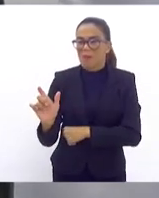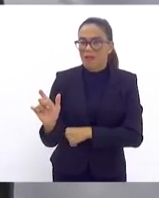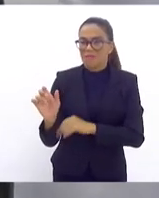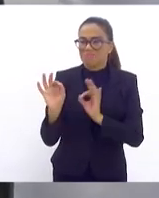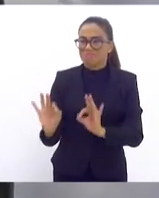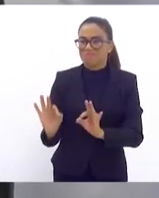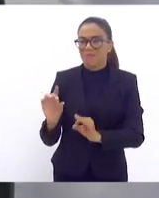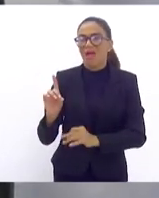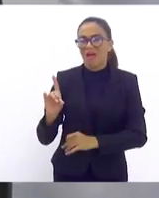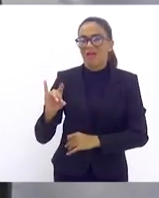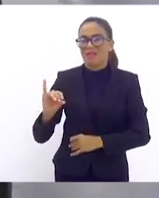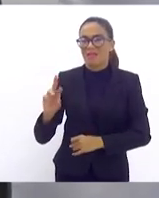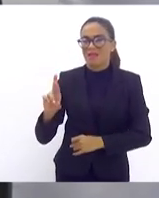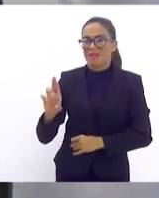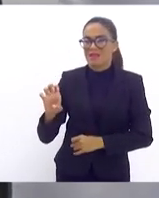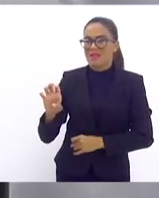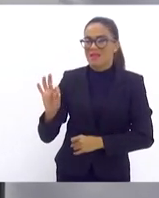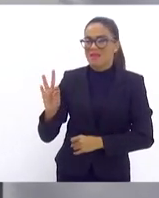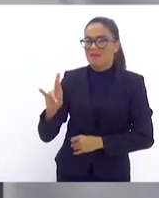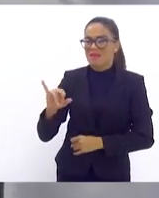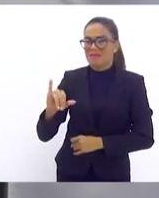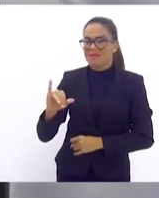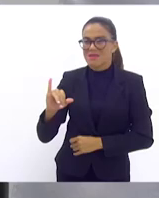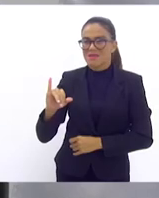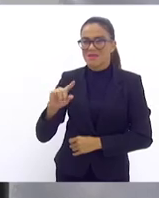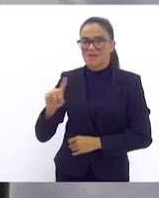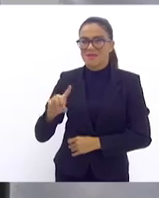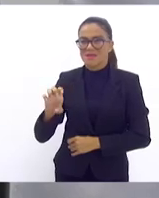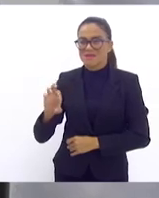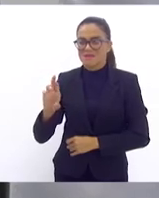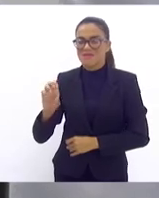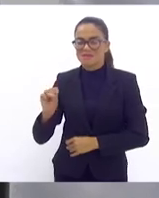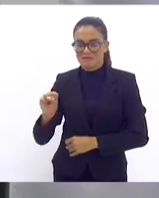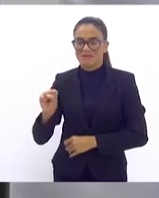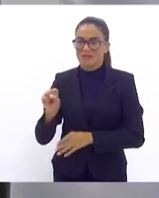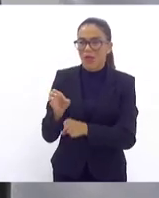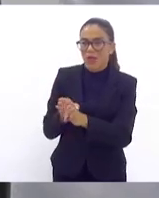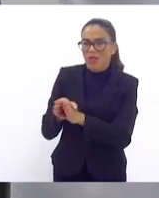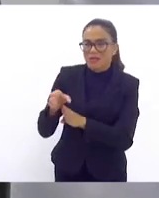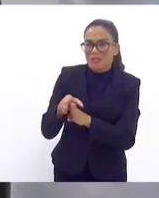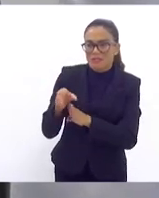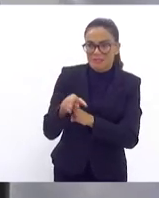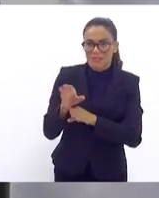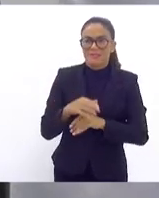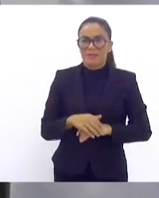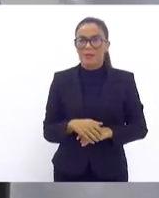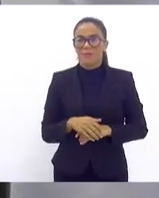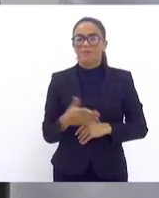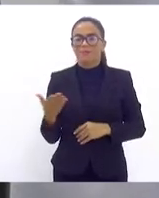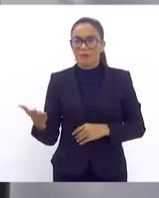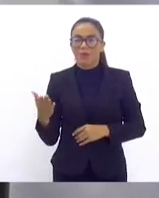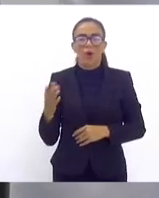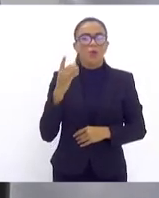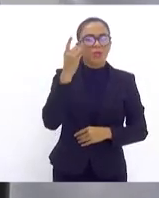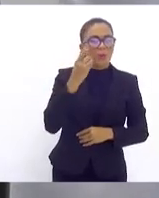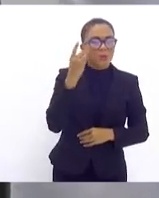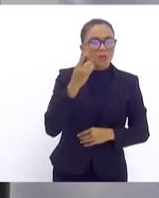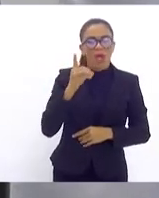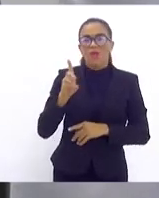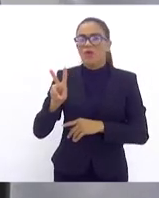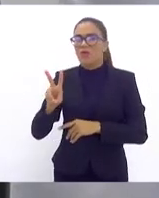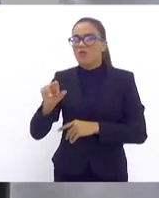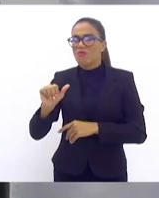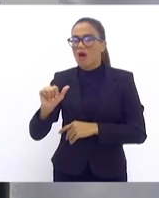que, acolhendo aqui as falas do deputado Vinícius Cozzolino e do deputado